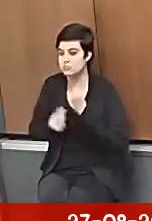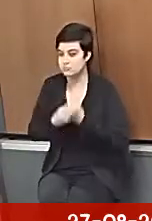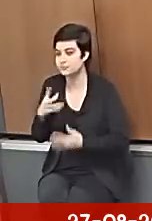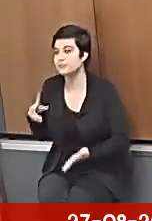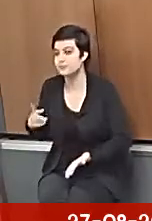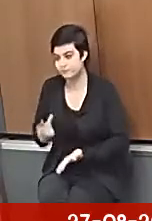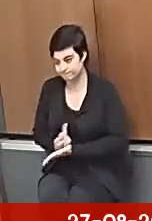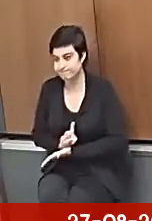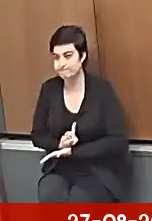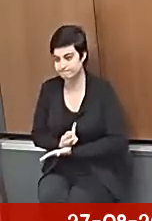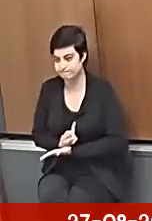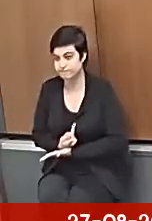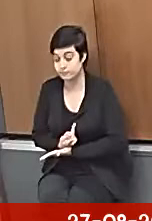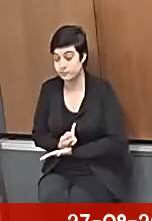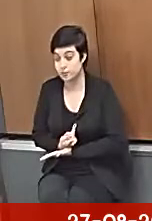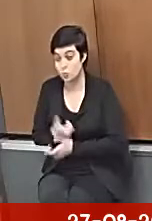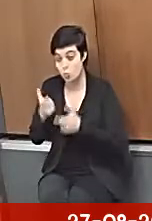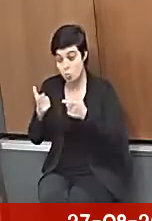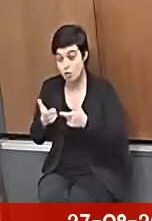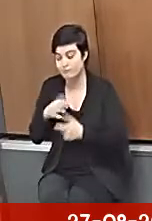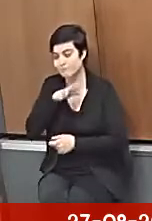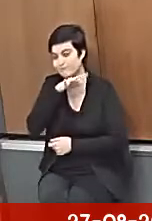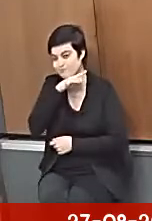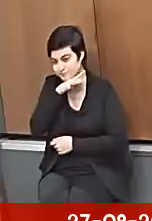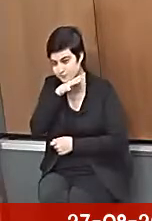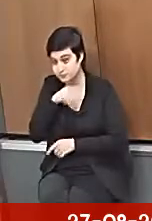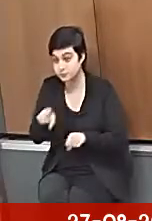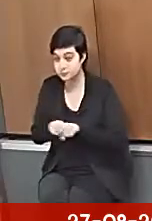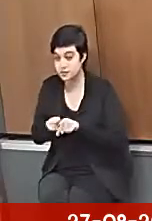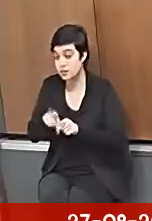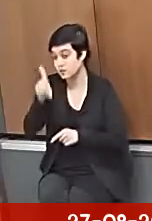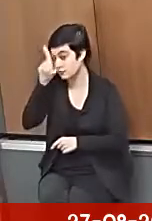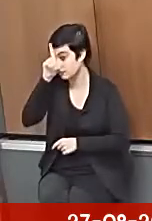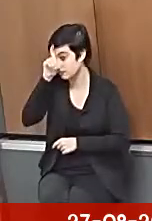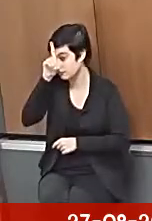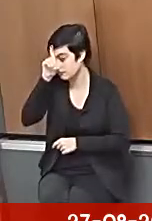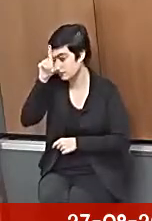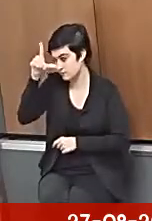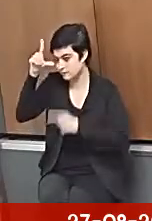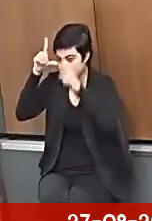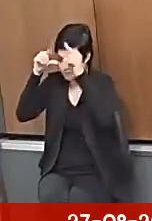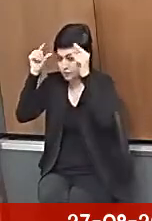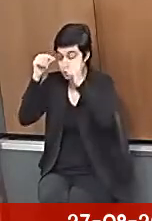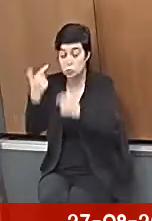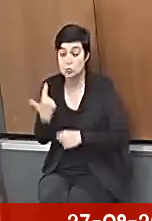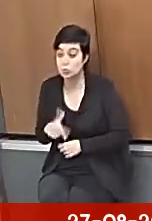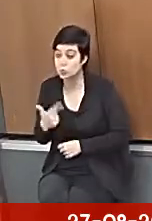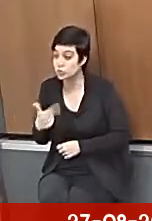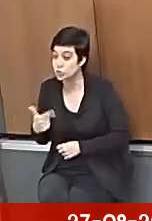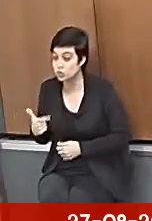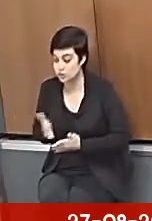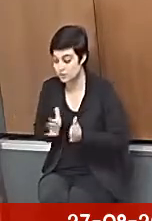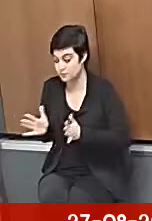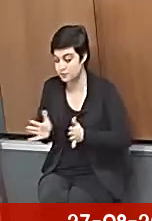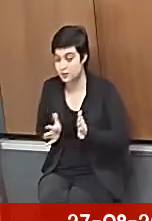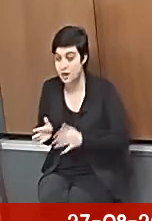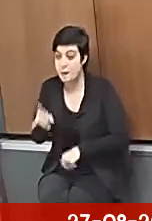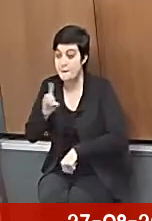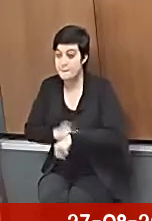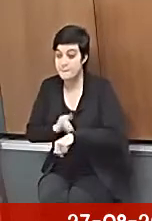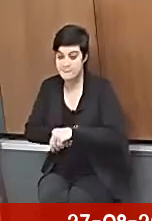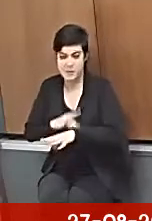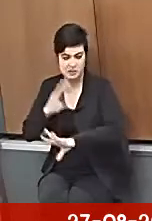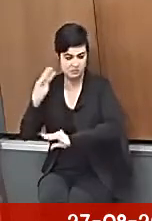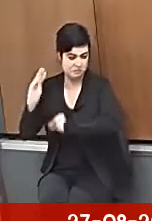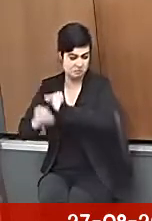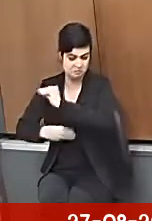questão a a a enfermaria não tinha sensibilidade o banheiro era pra todo mundo então se